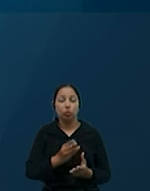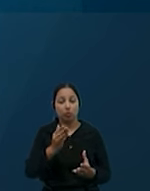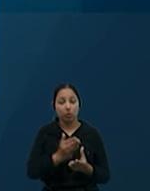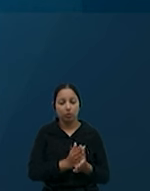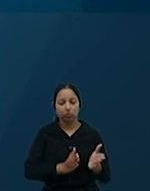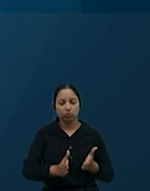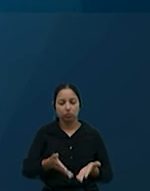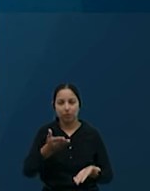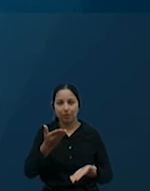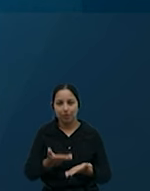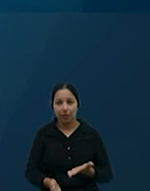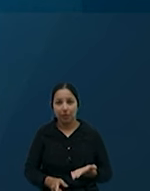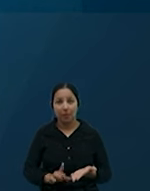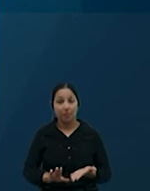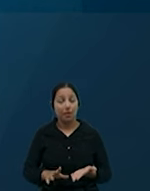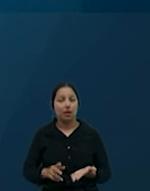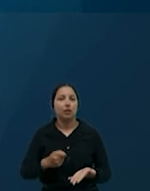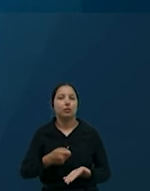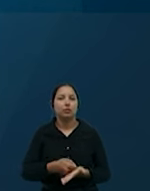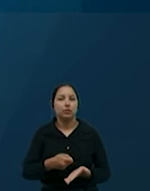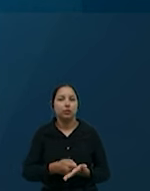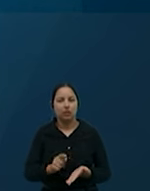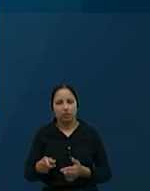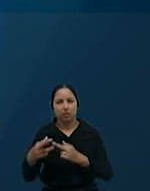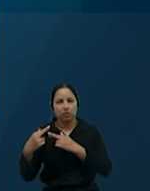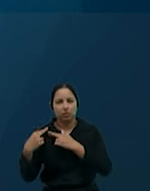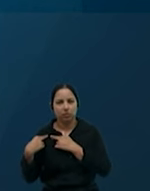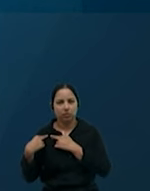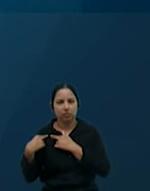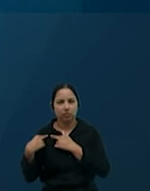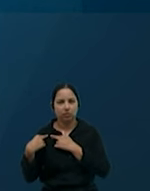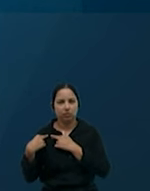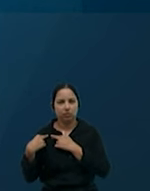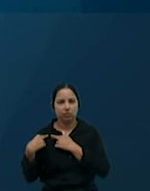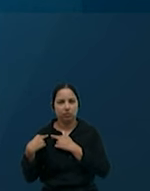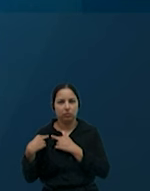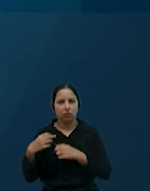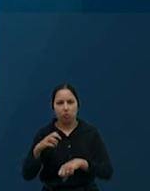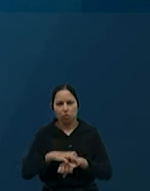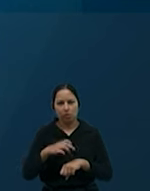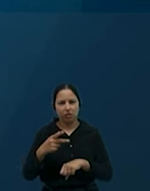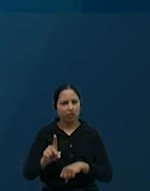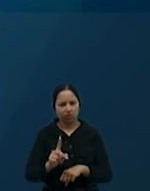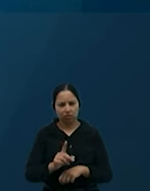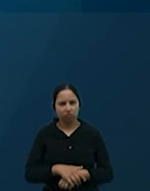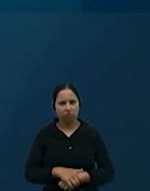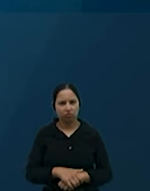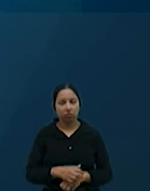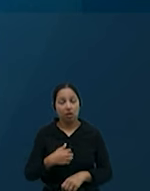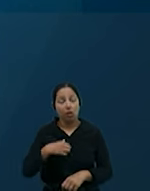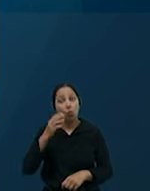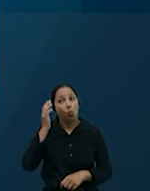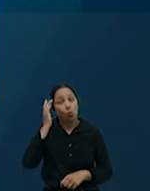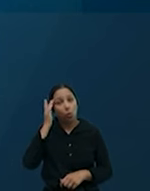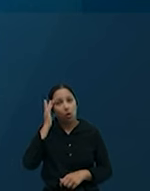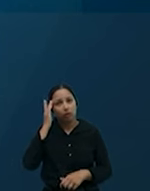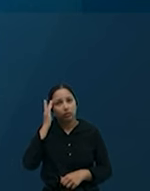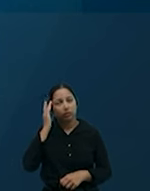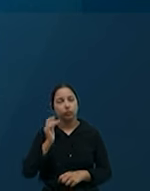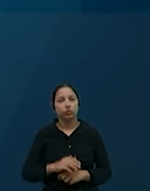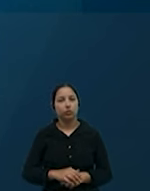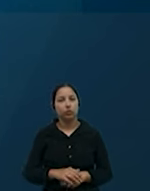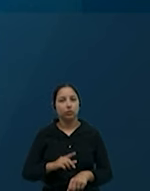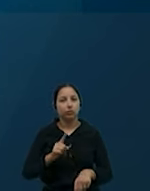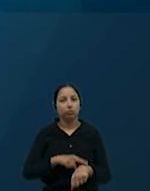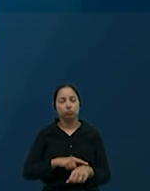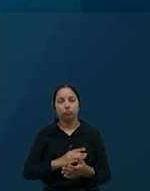eles a responsabilidade pelo prosseguimento dessa execução fiscal? Ao meu entender, a partir do momento em que o